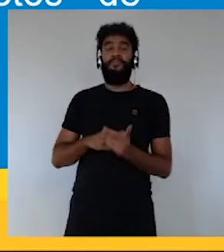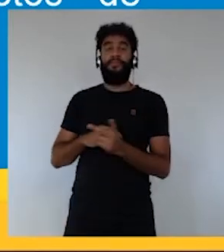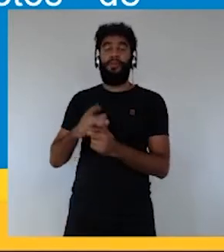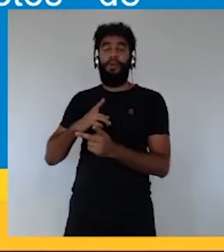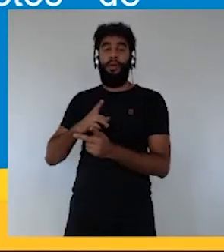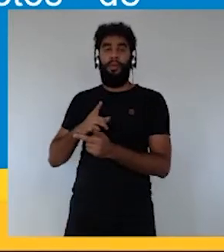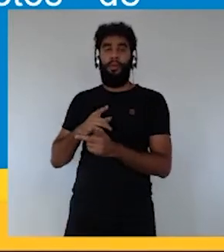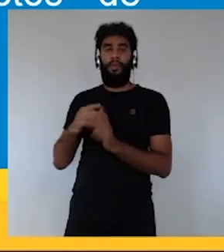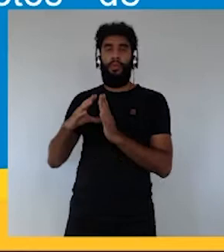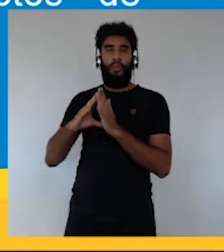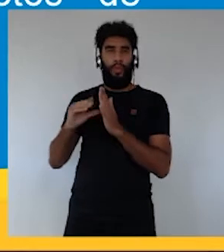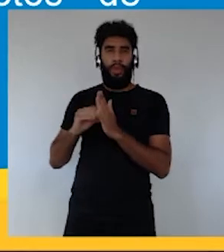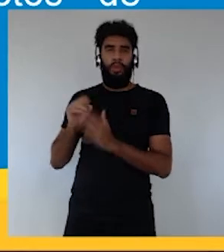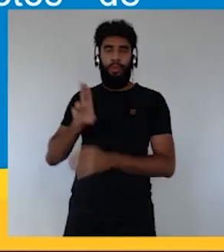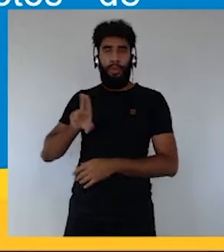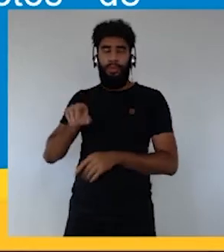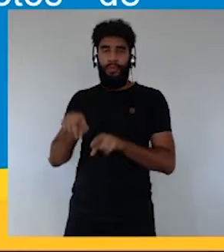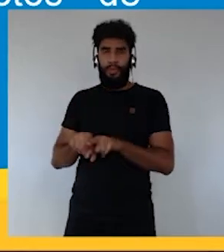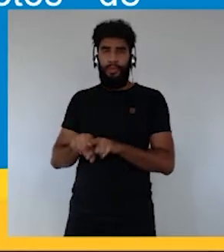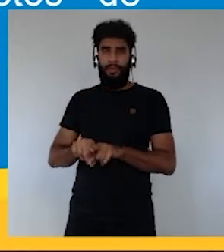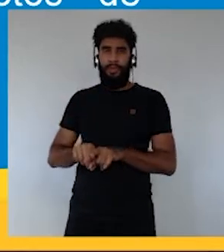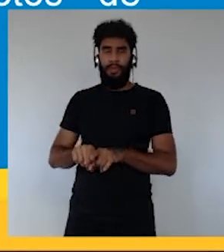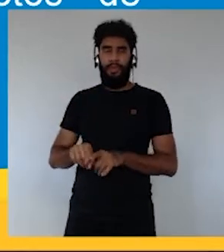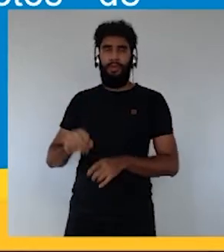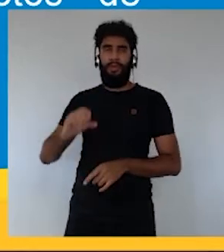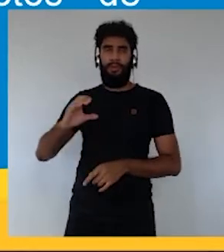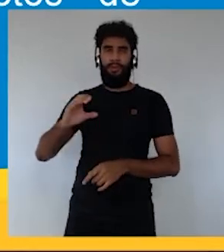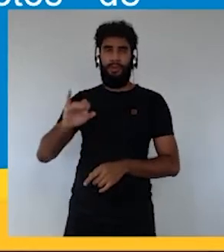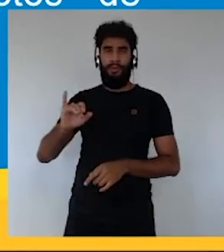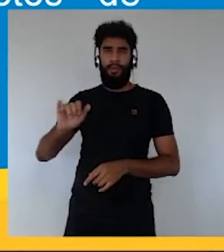fosse utilizada, e o CIARB, que é o Chartered Institute of